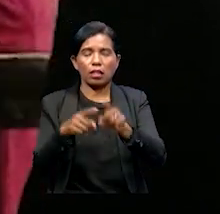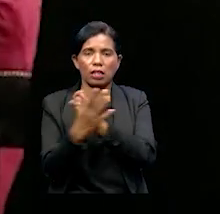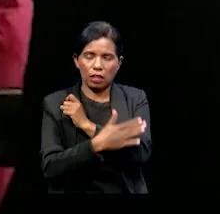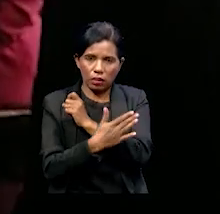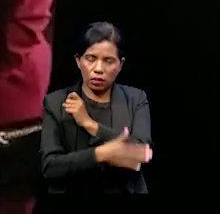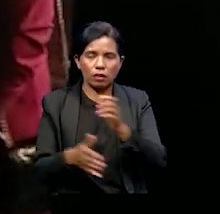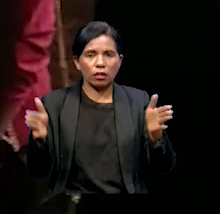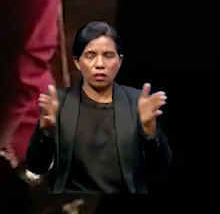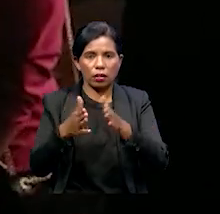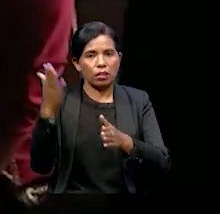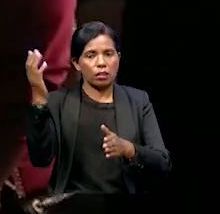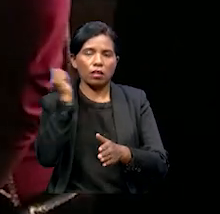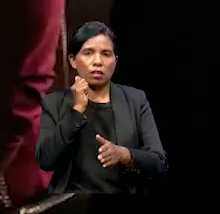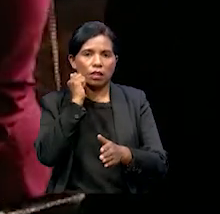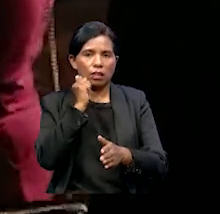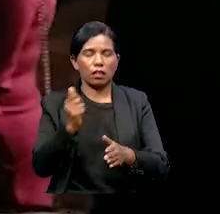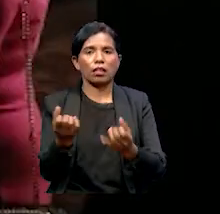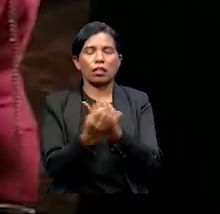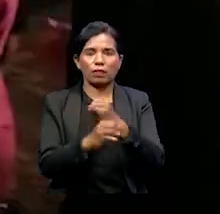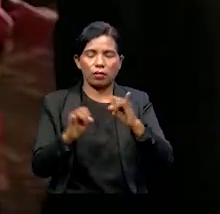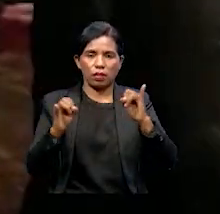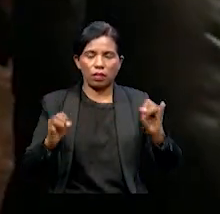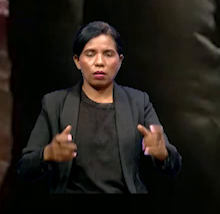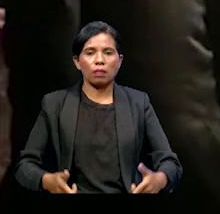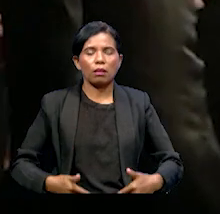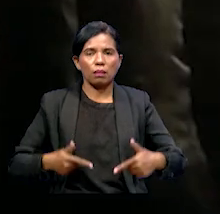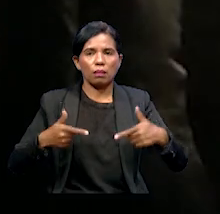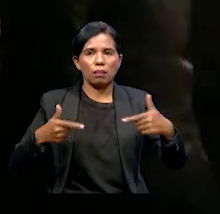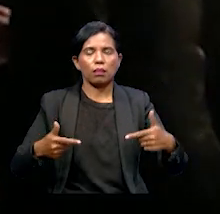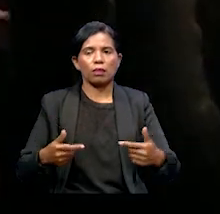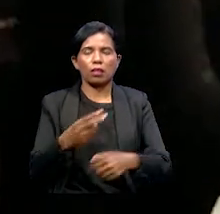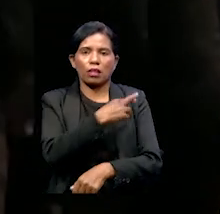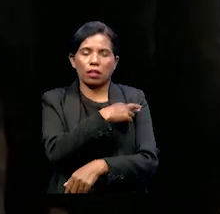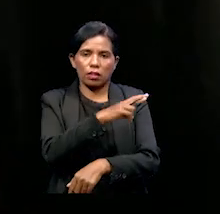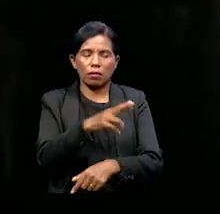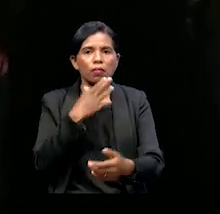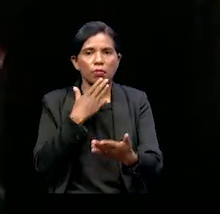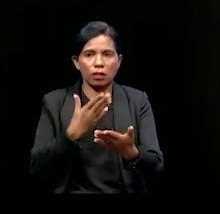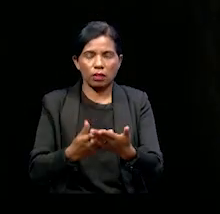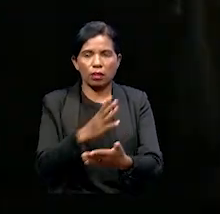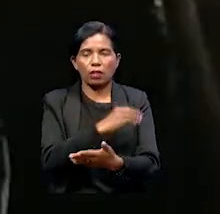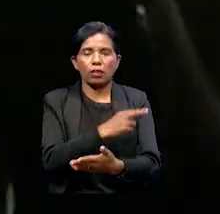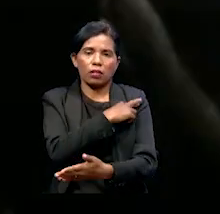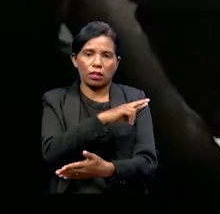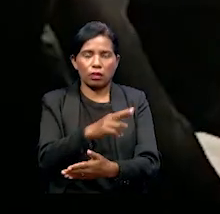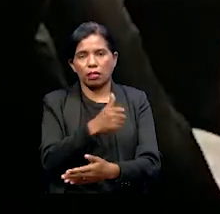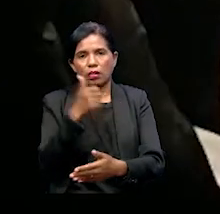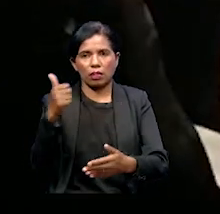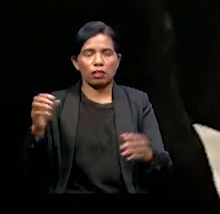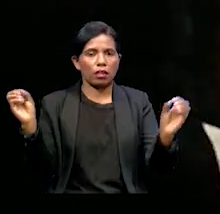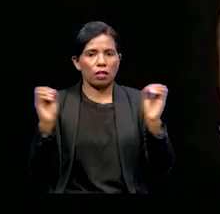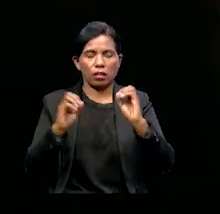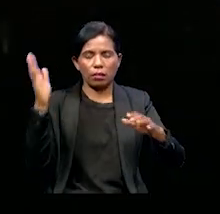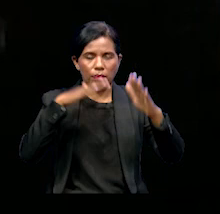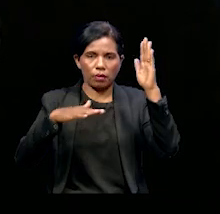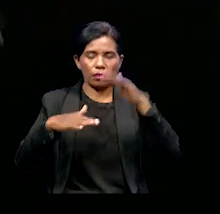e a Sudeste Asiático, durante a independência, mures e a tolerância, religião nebediak, o religião Sira Seluk, não nunca ia